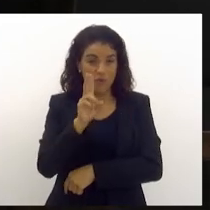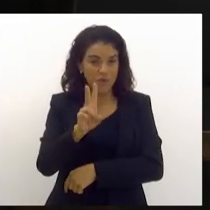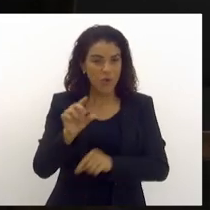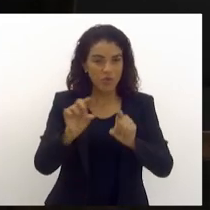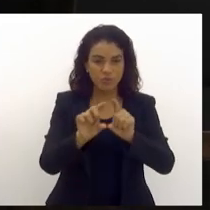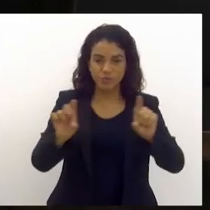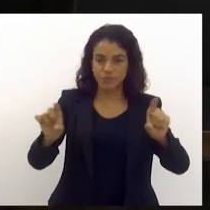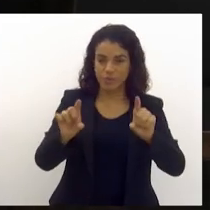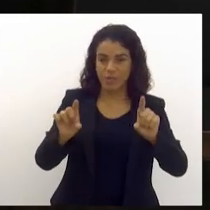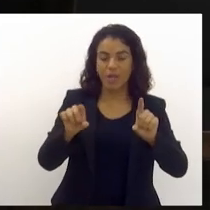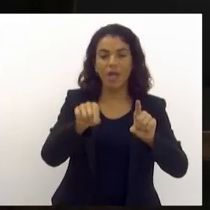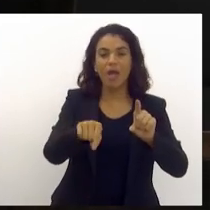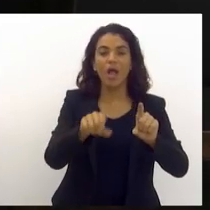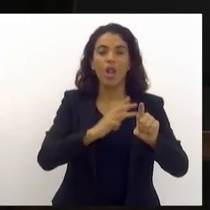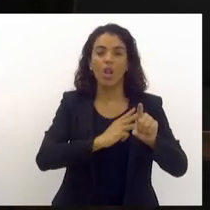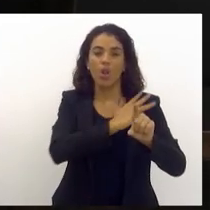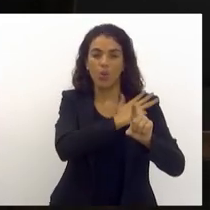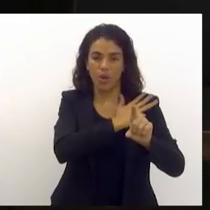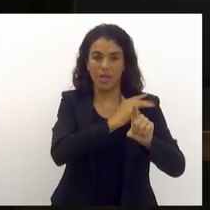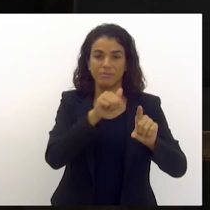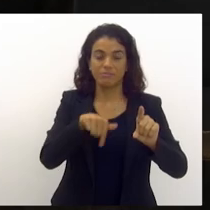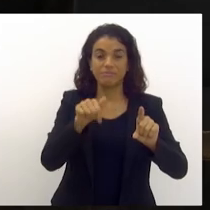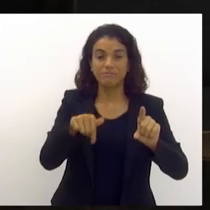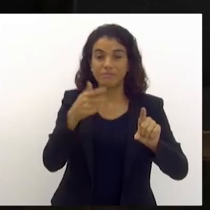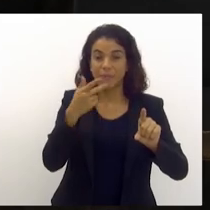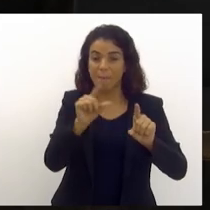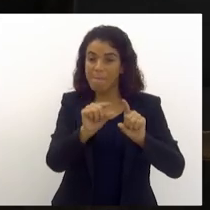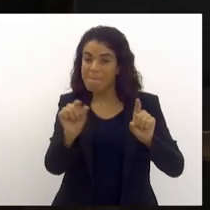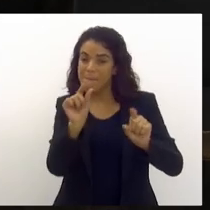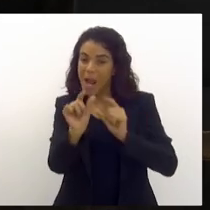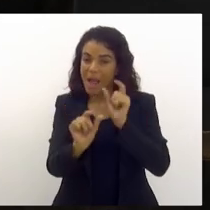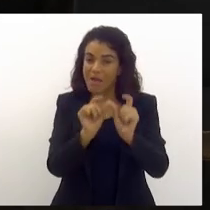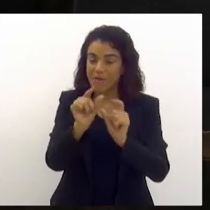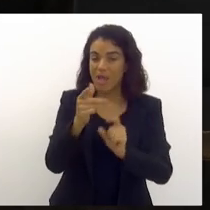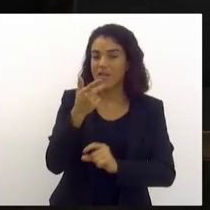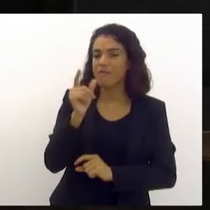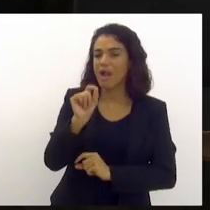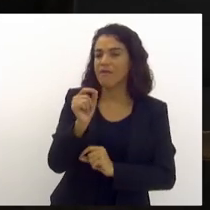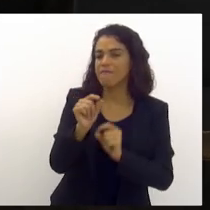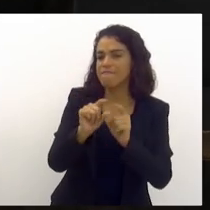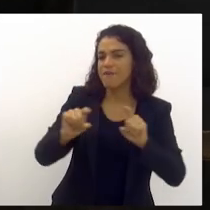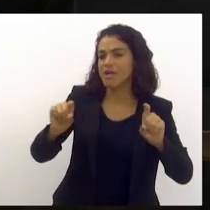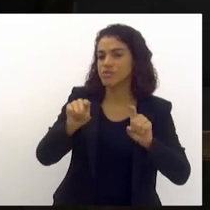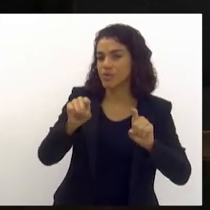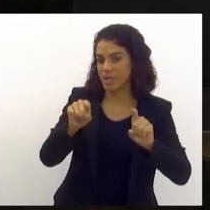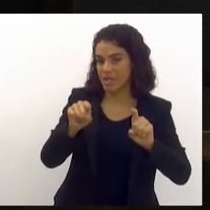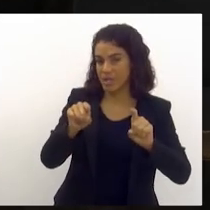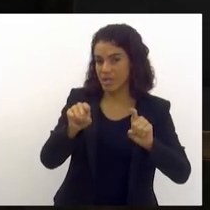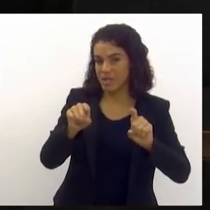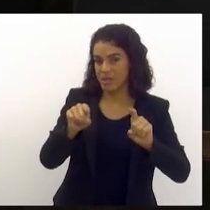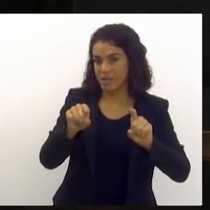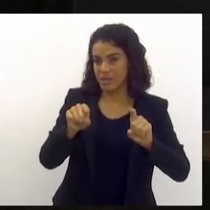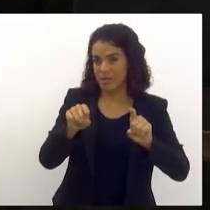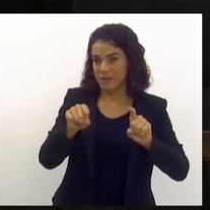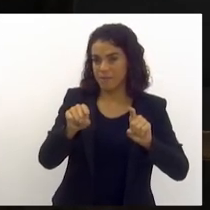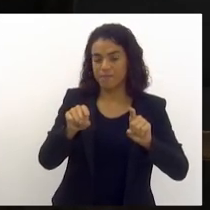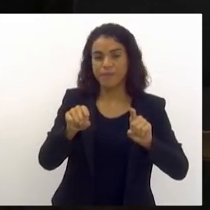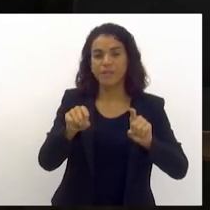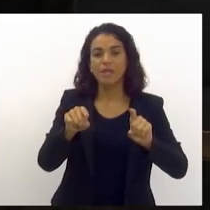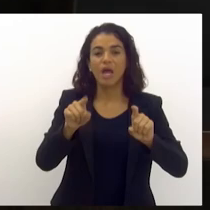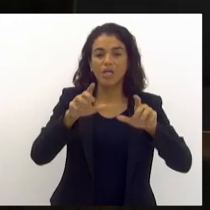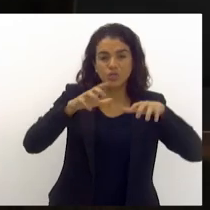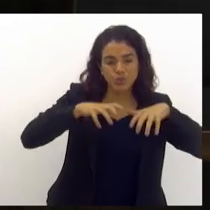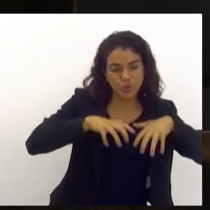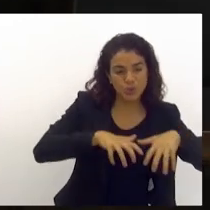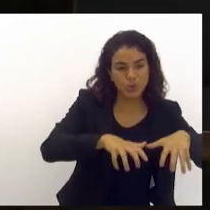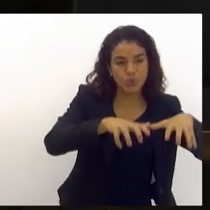muito tempo eu não via tamanha felicidade nas palavras, quando ele diz que, seja as chuvas que acarretaram lá